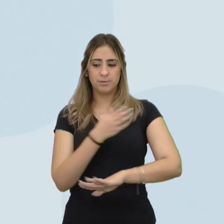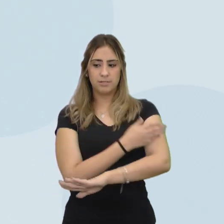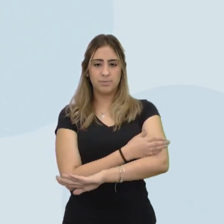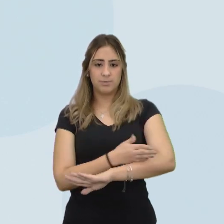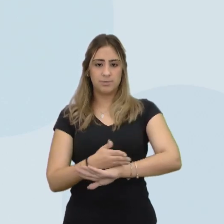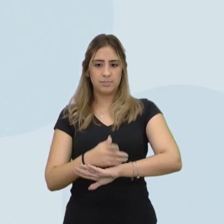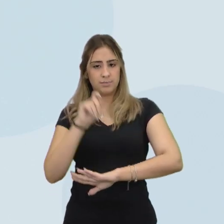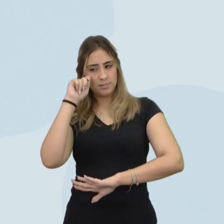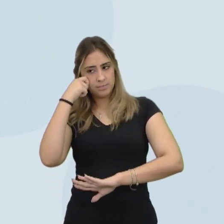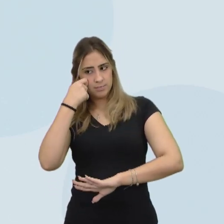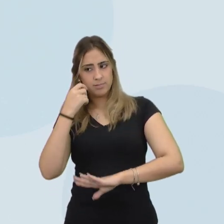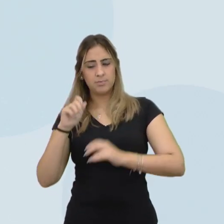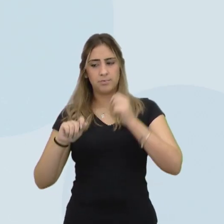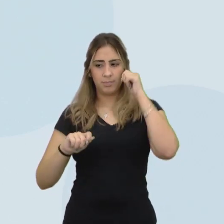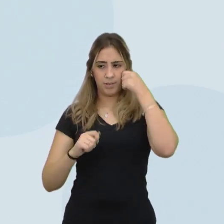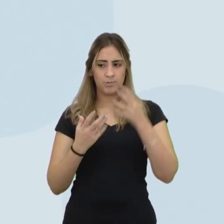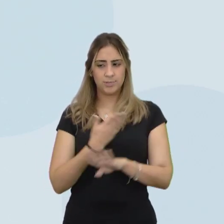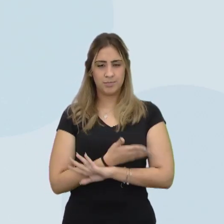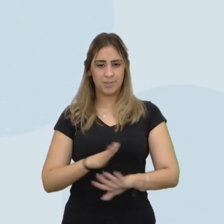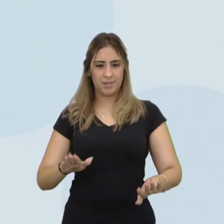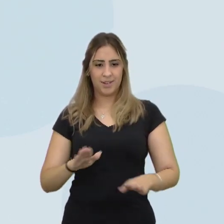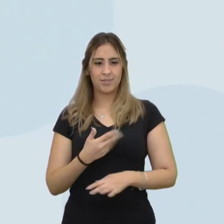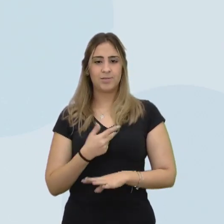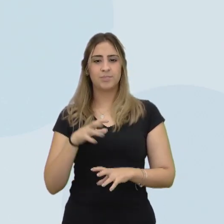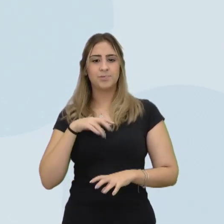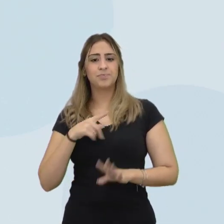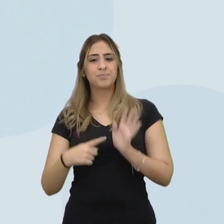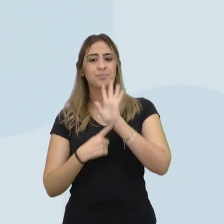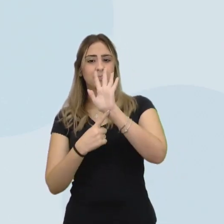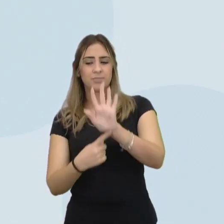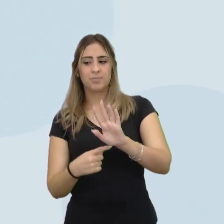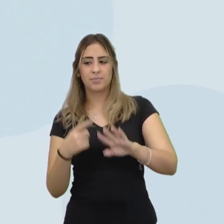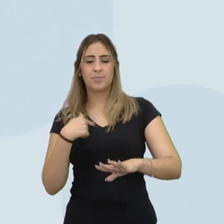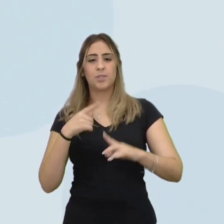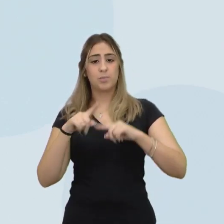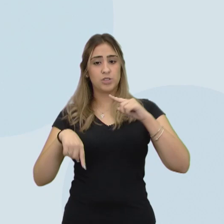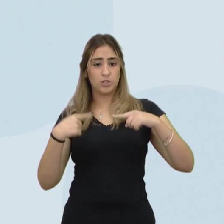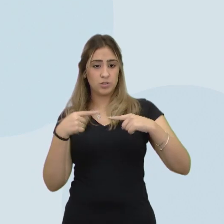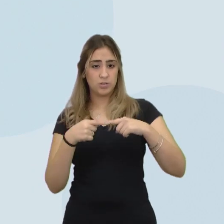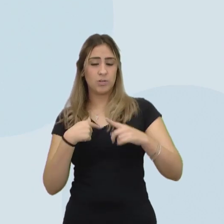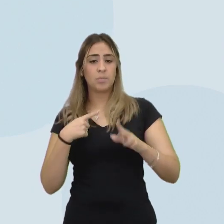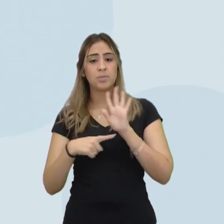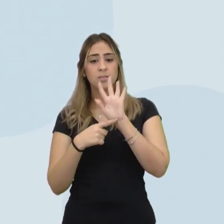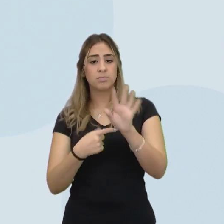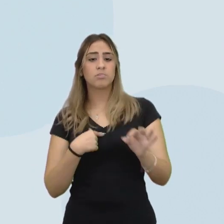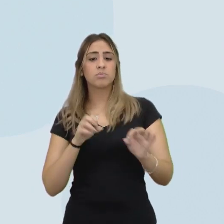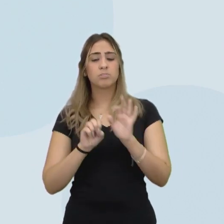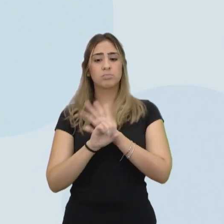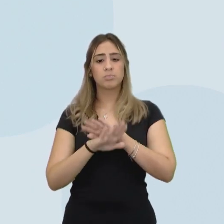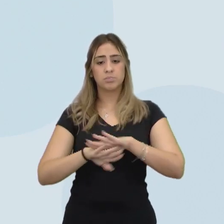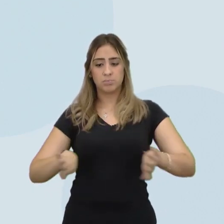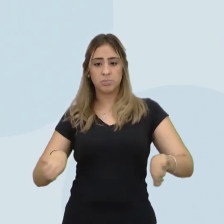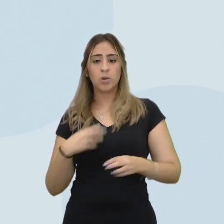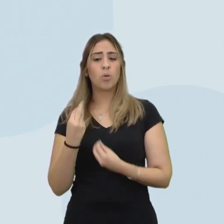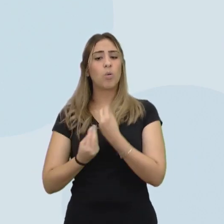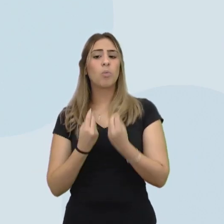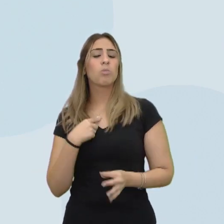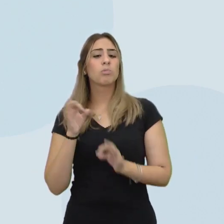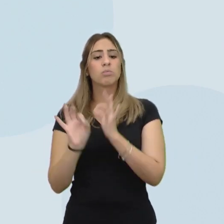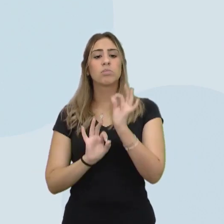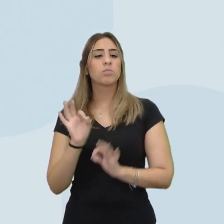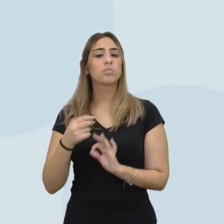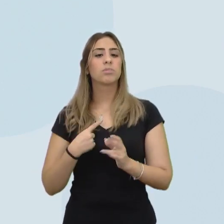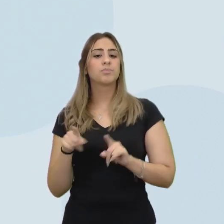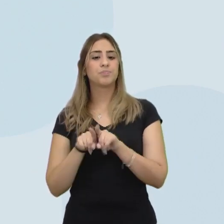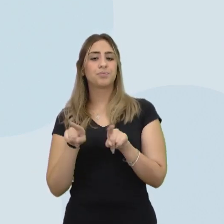O objetivo, apresentar uma exposição analítica de como se configurou um regime